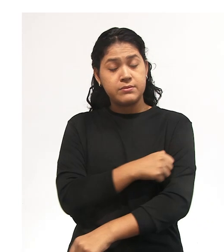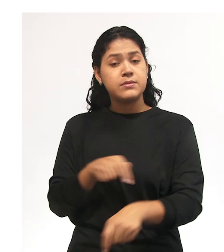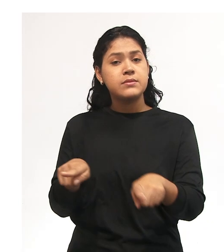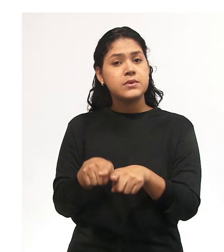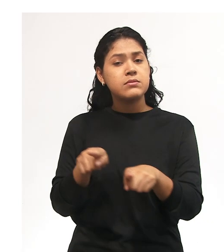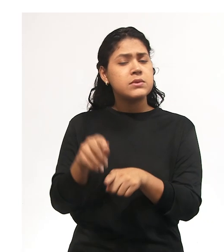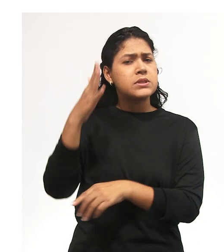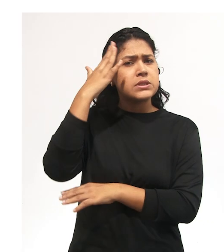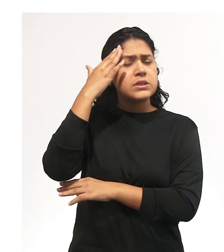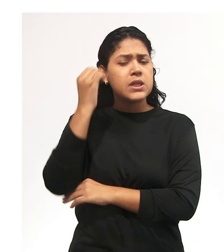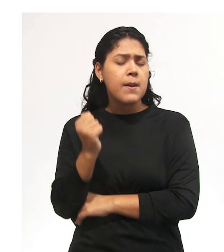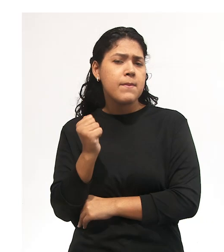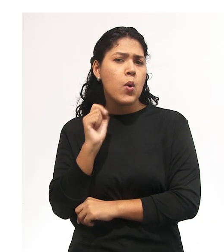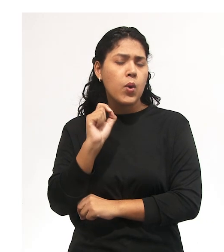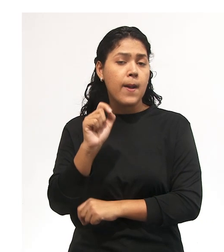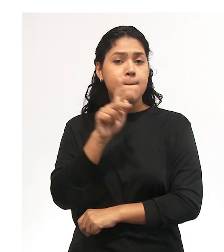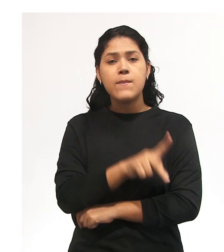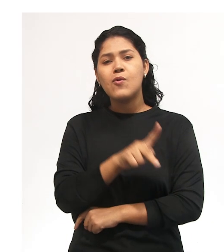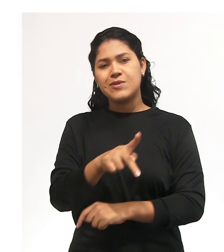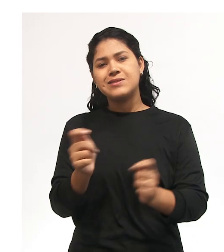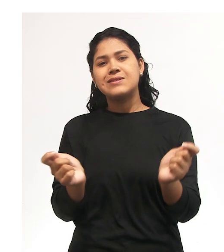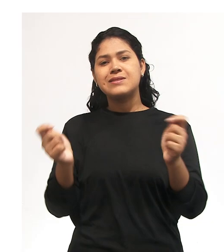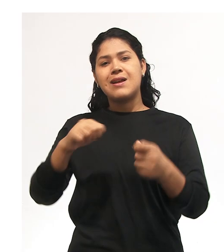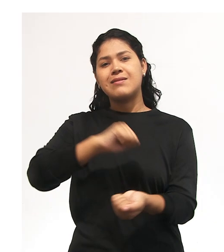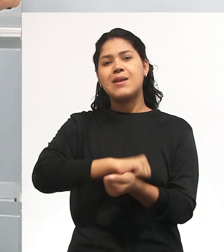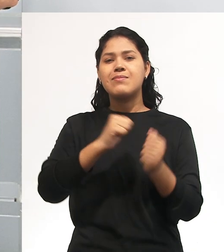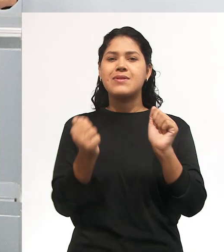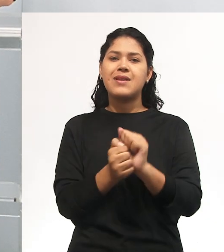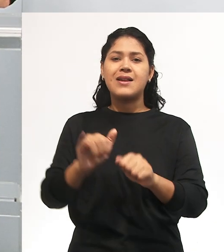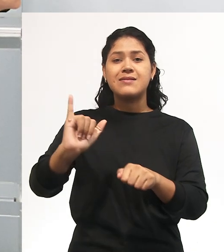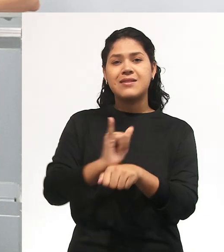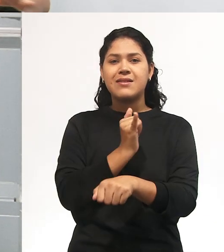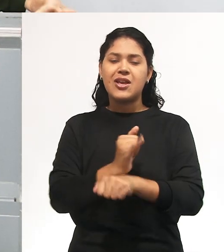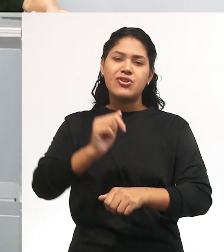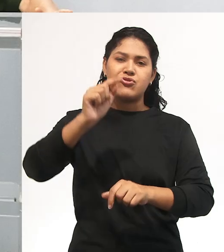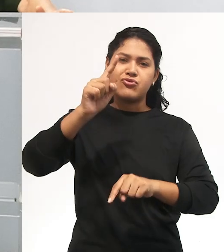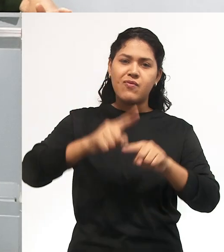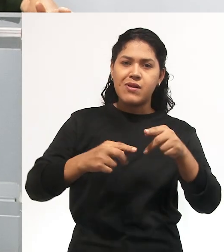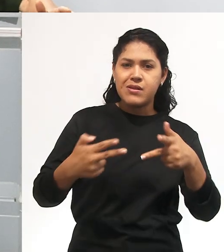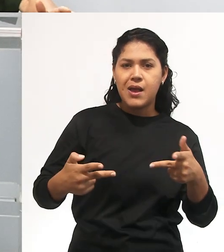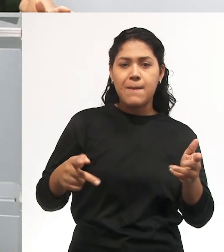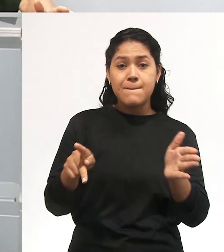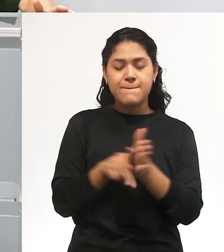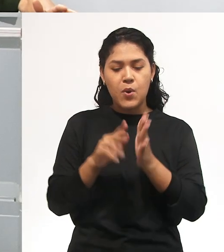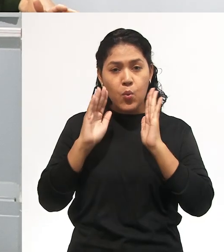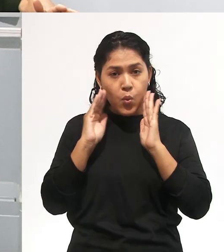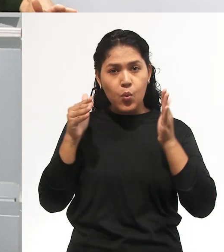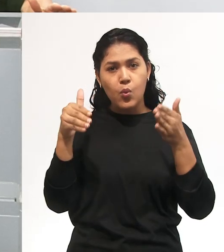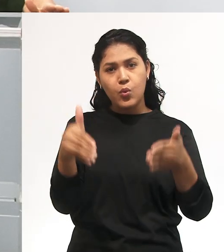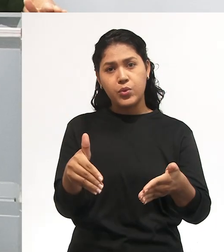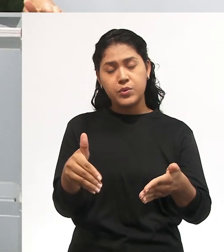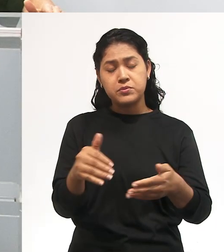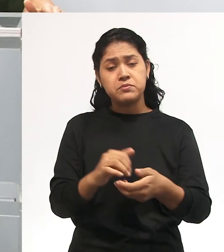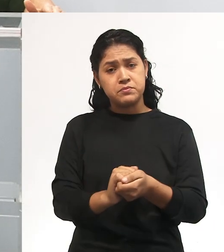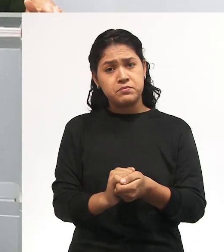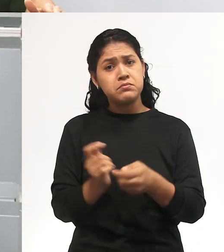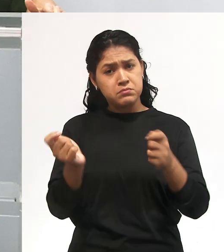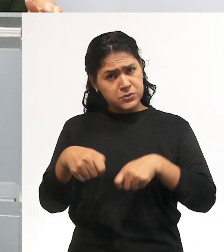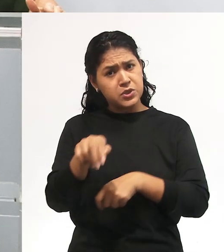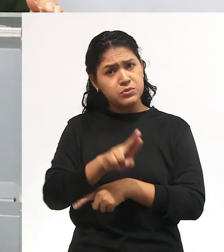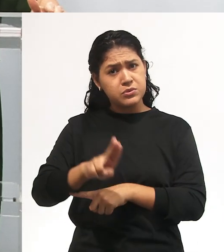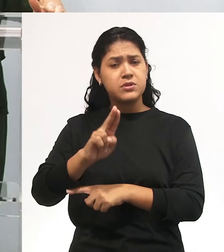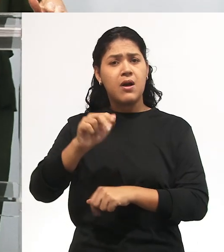e permite que o professor replaneje o seu trabalho. Podemos usar a avaliação diagnóstica em diversos momentos